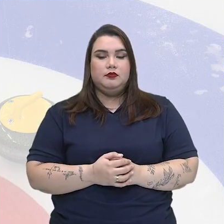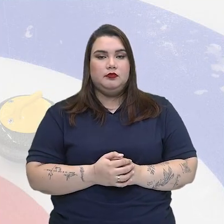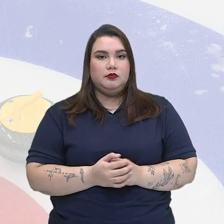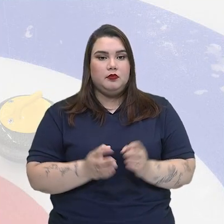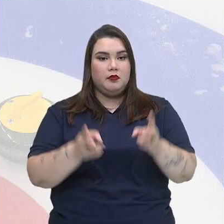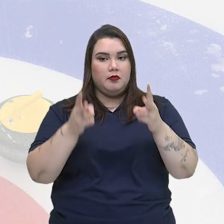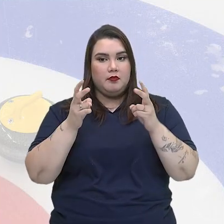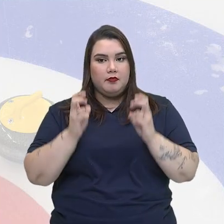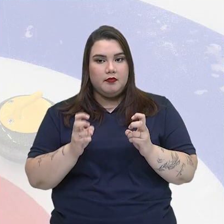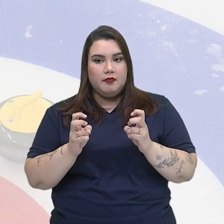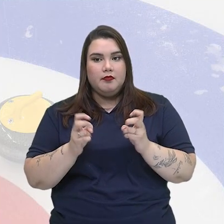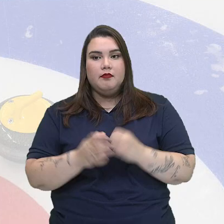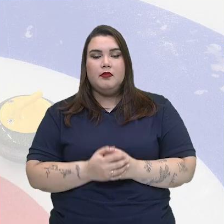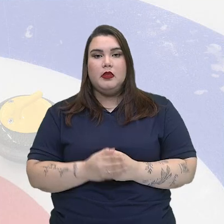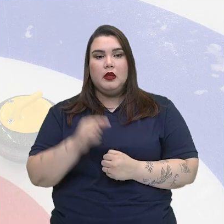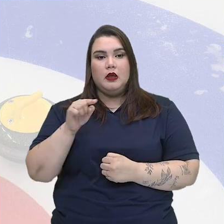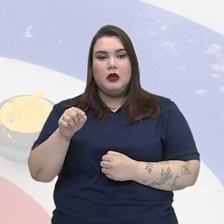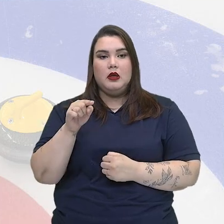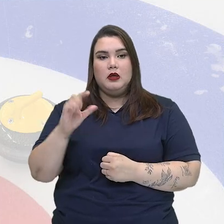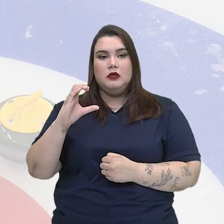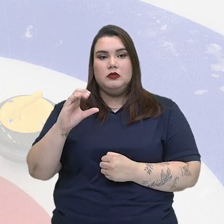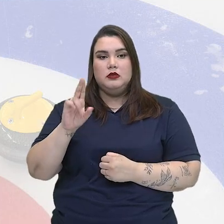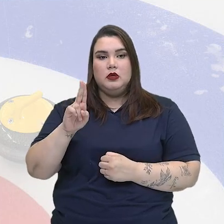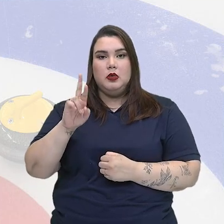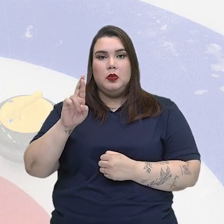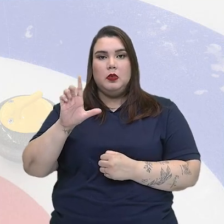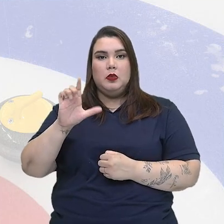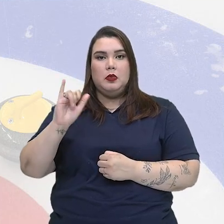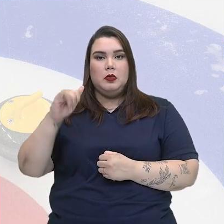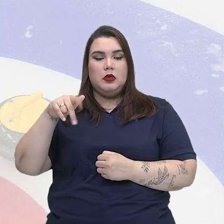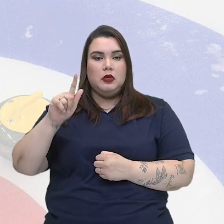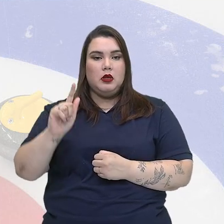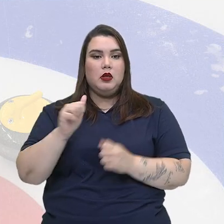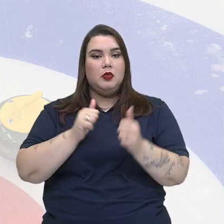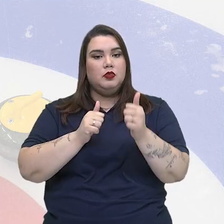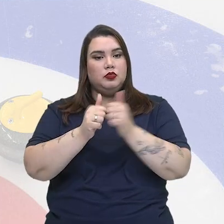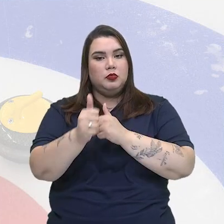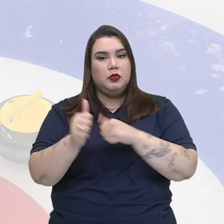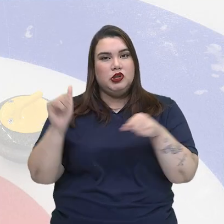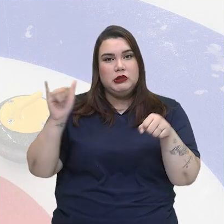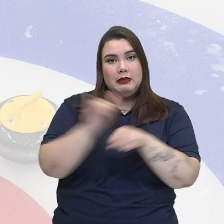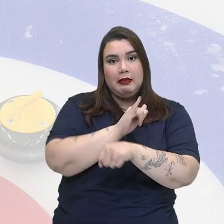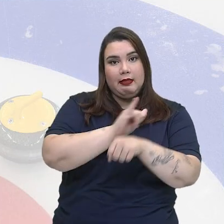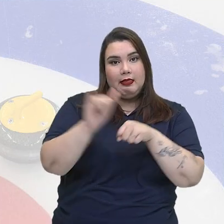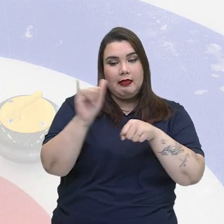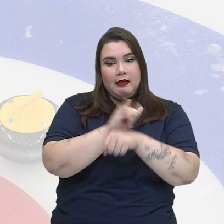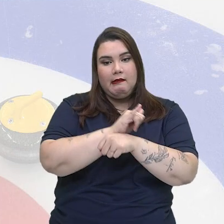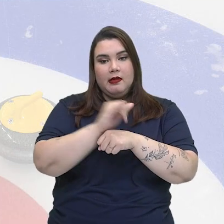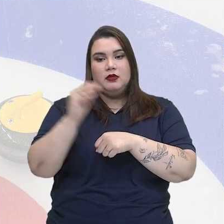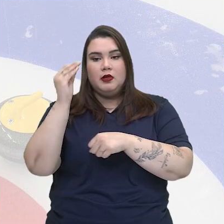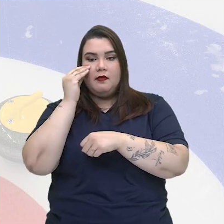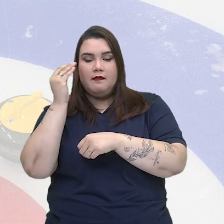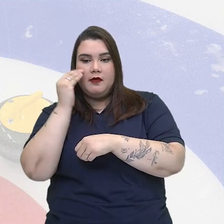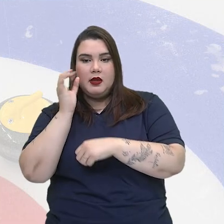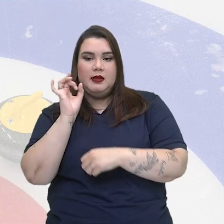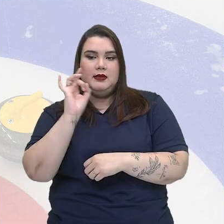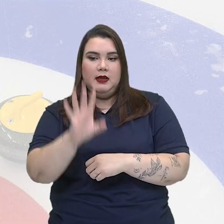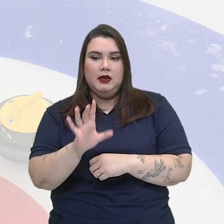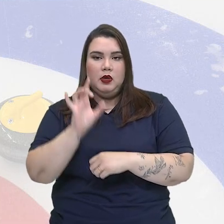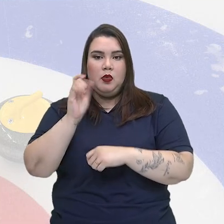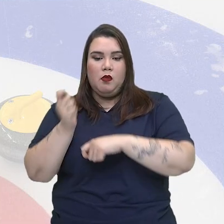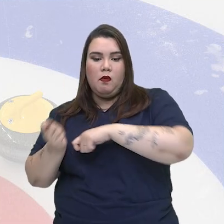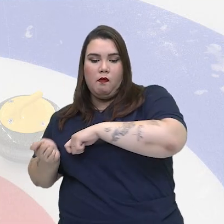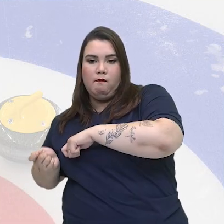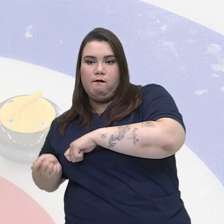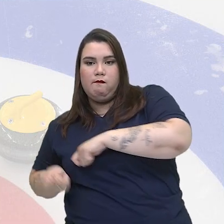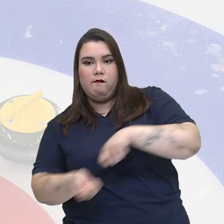curling é um esporte de precisão e estratégia, ou seja, não é só lançar a pedra, não é só